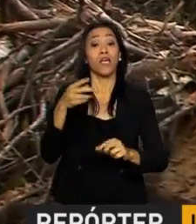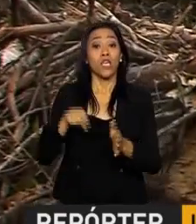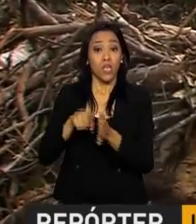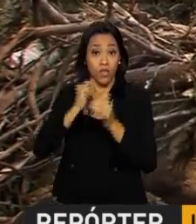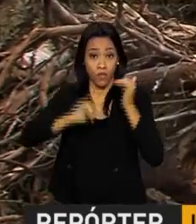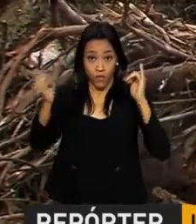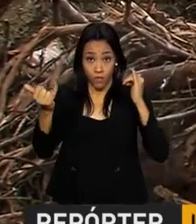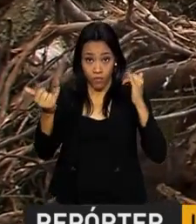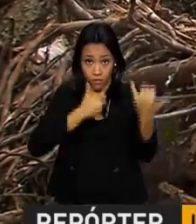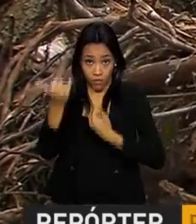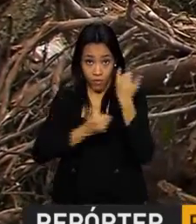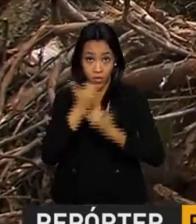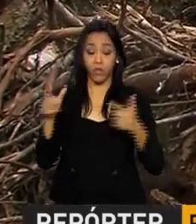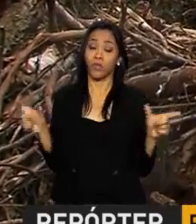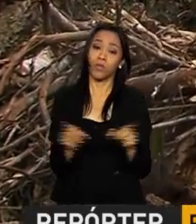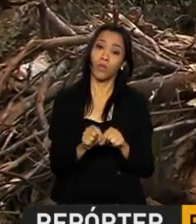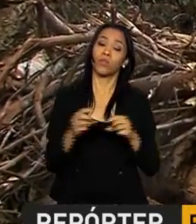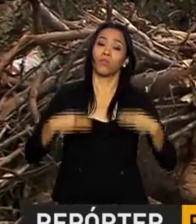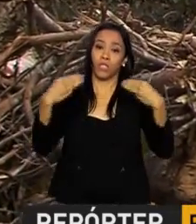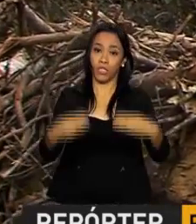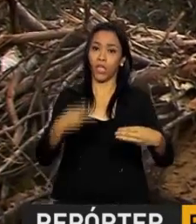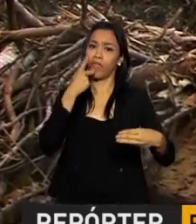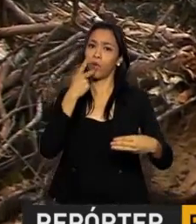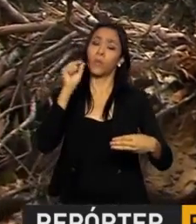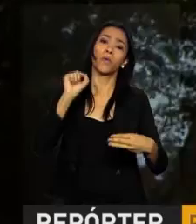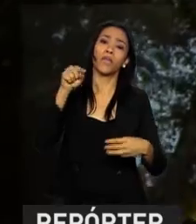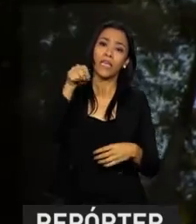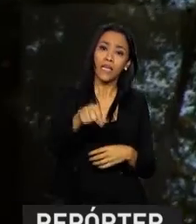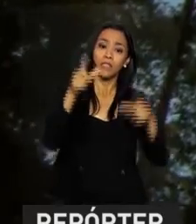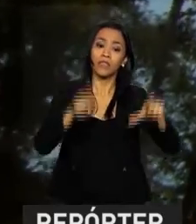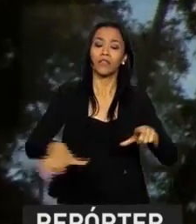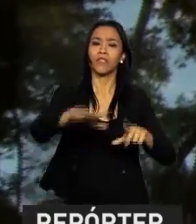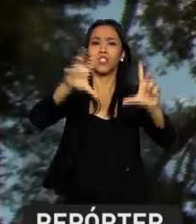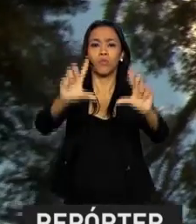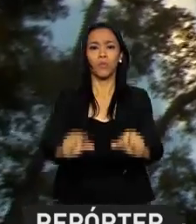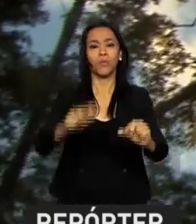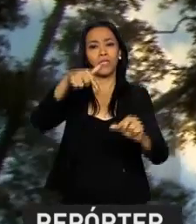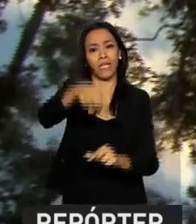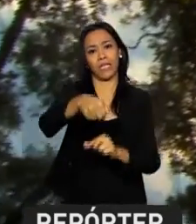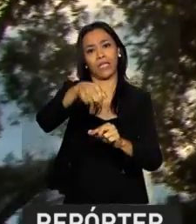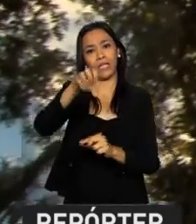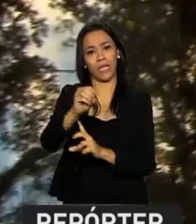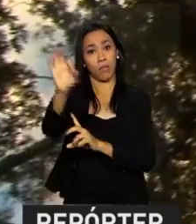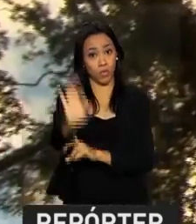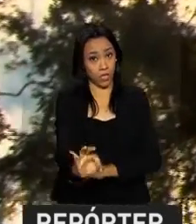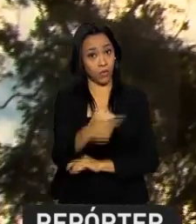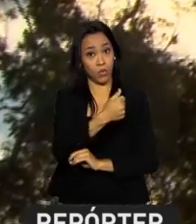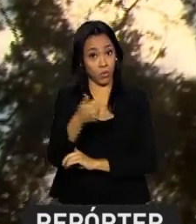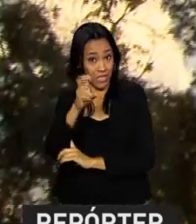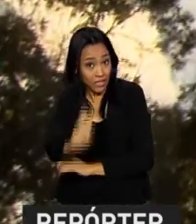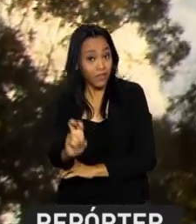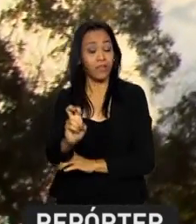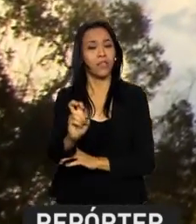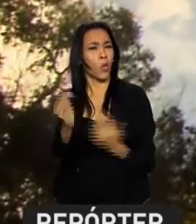Ambiente indicam que o ritmo desse tipo de degradação na Amazônia legal caiu mais de 70% em 2015,